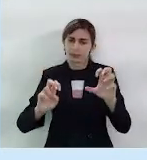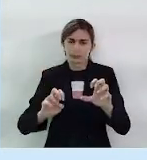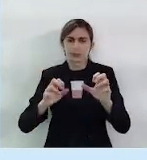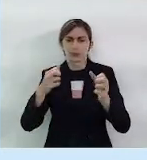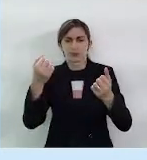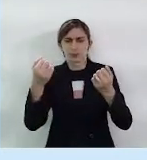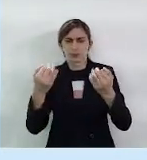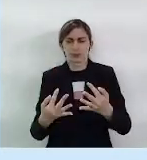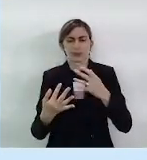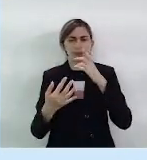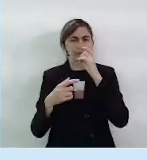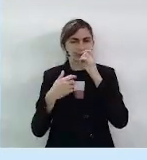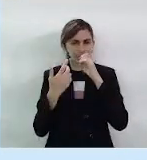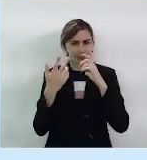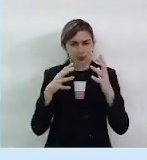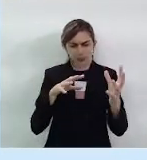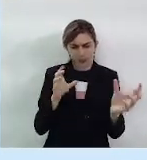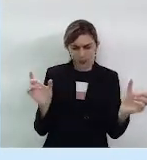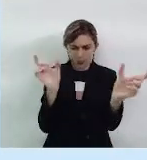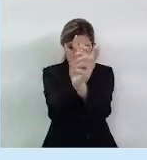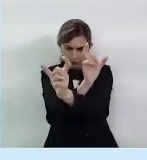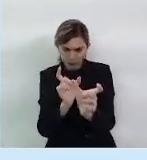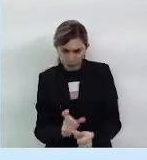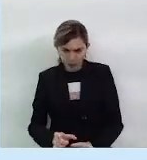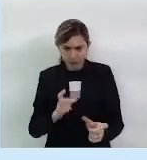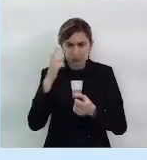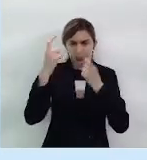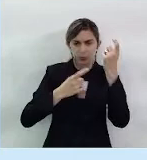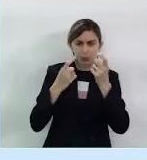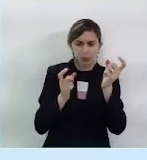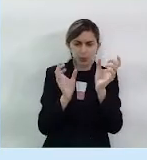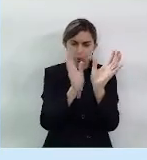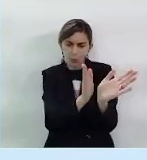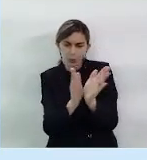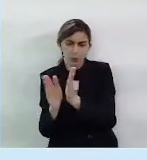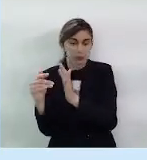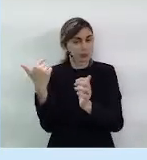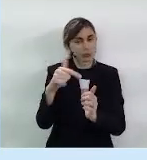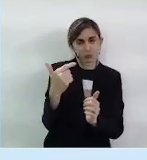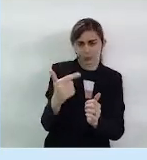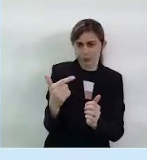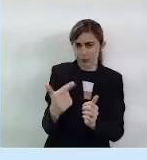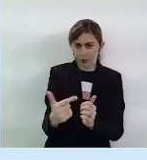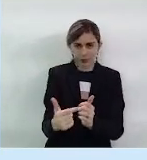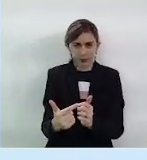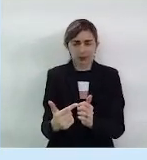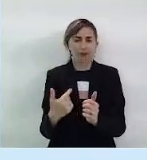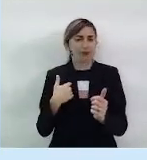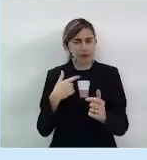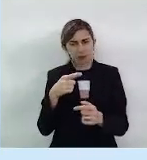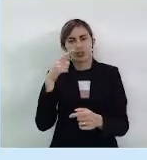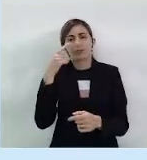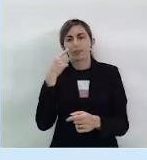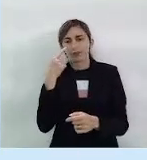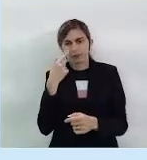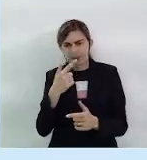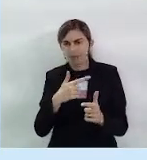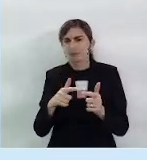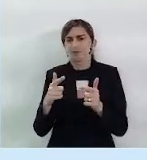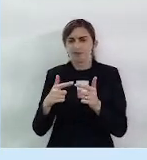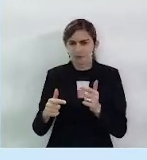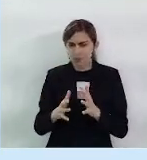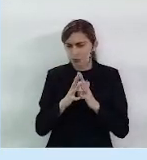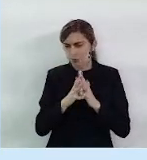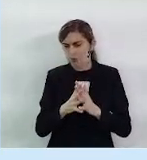mensagem. Quando a gente embaralha, assim, não tem a preocupação de colocar realmente na sequência direta, vocês vão ver como isso causa